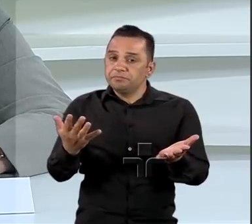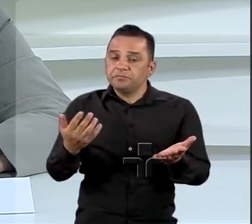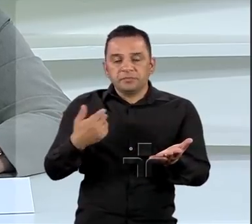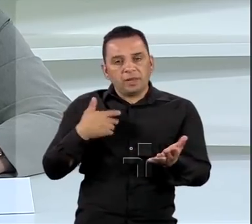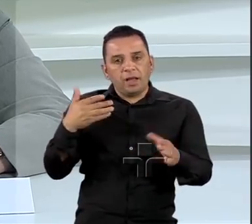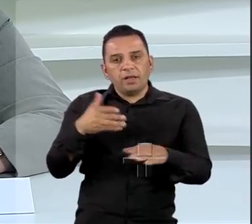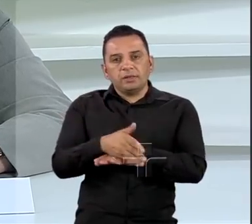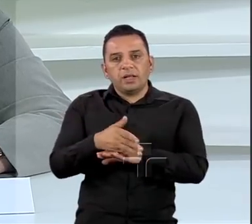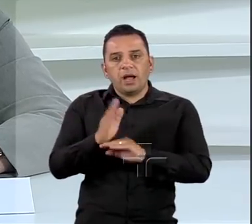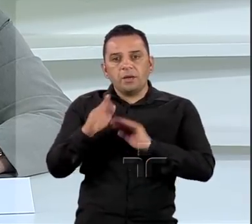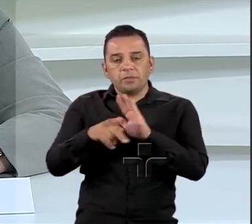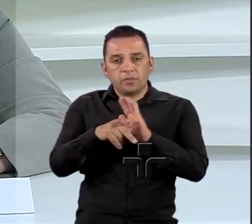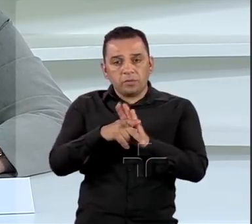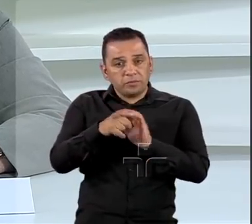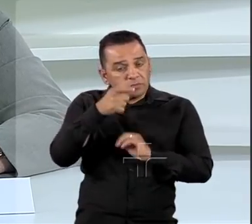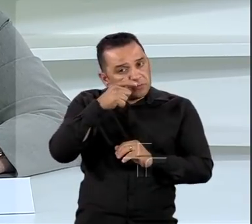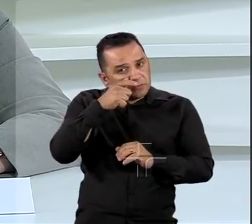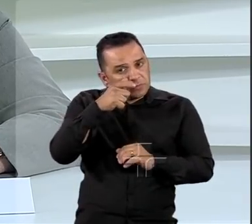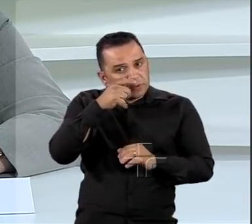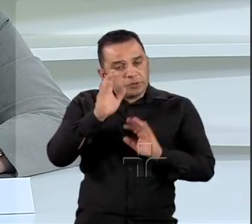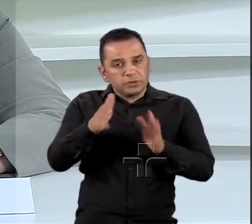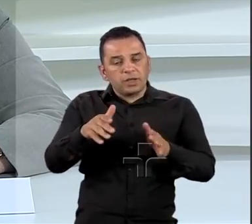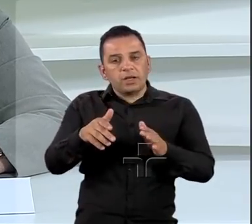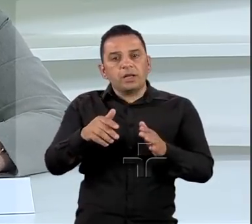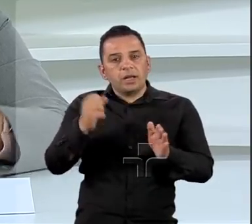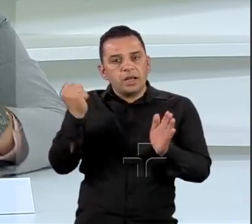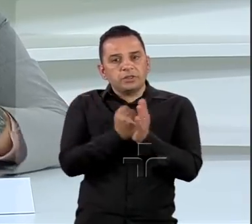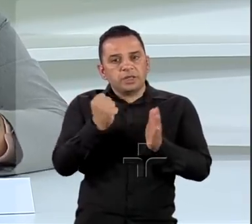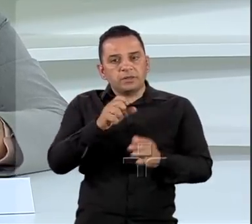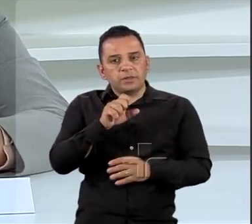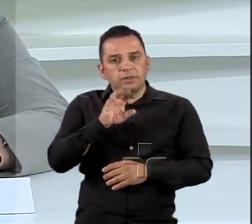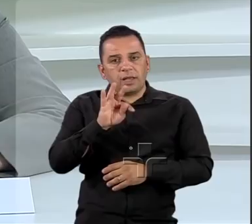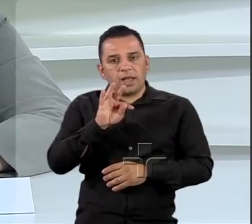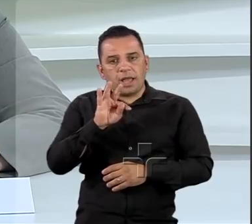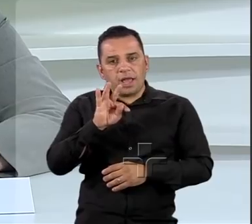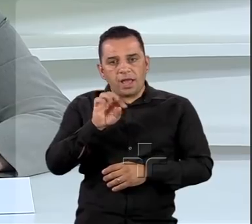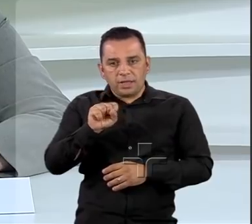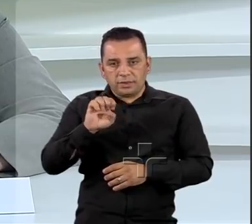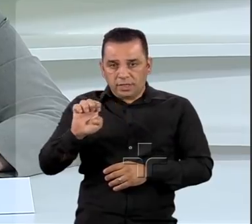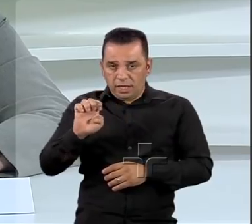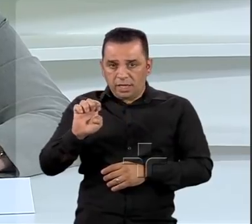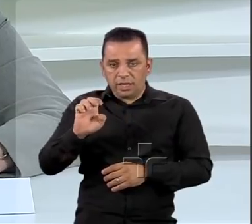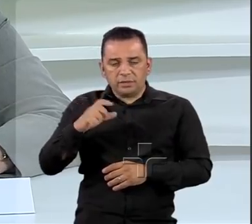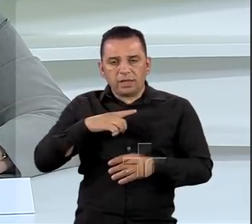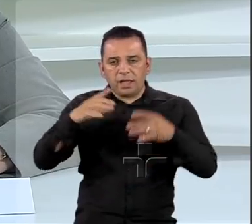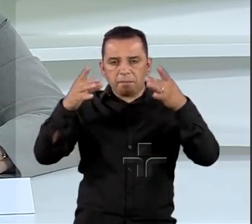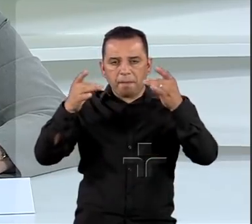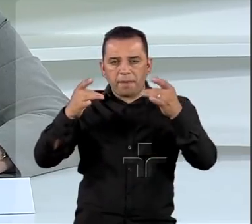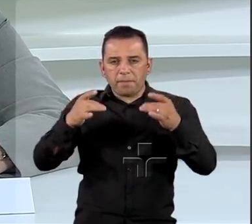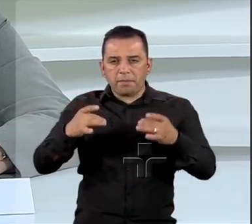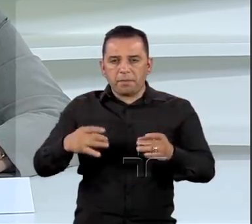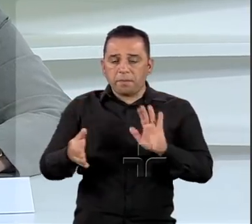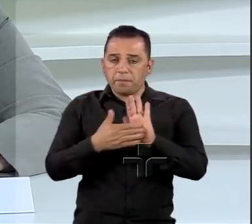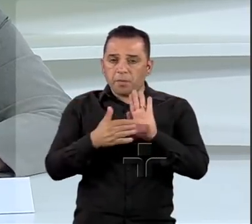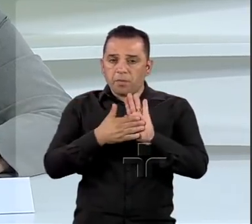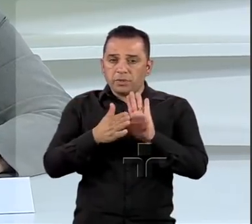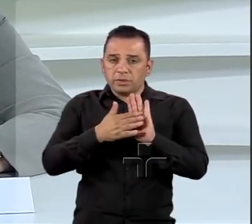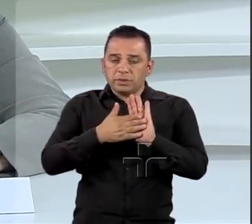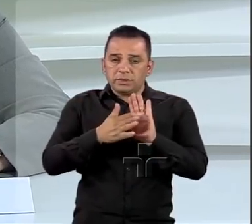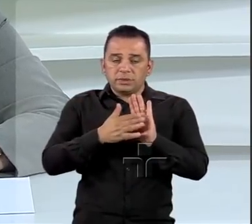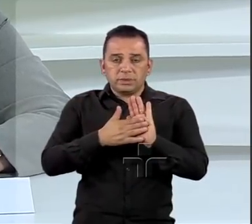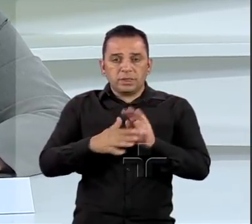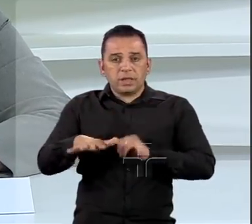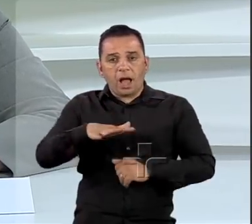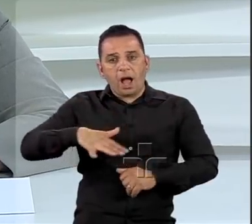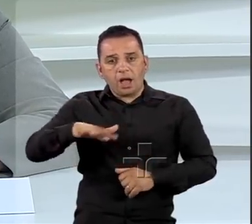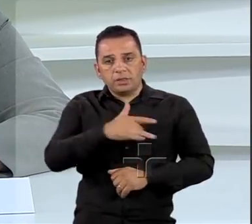visitar o programa que foi registrado no TSE e que vai detalhar as nossas principais propostas. Mas delas eu